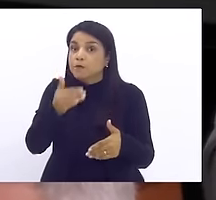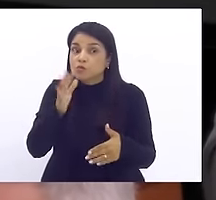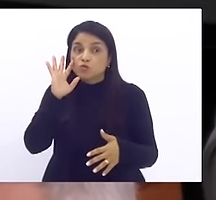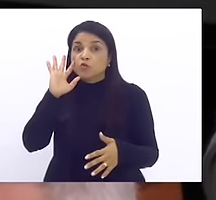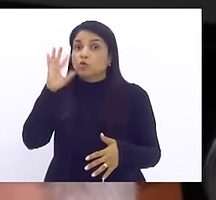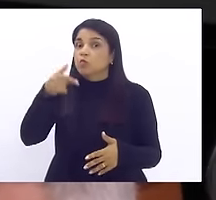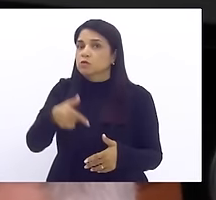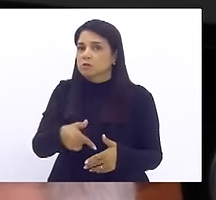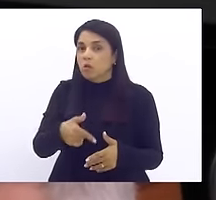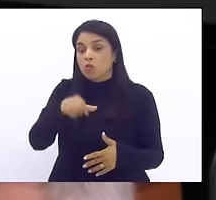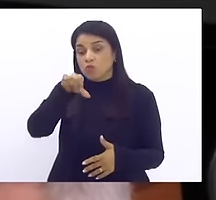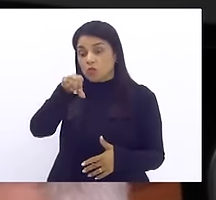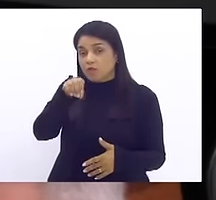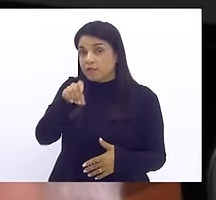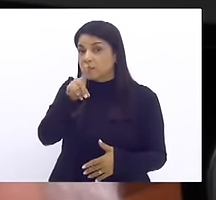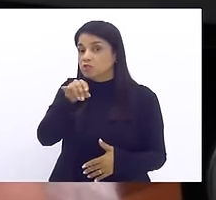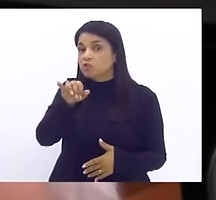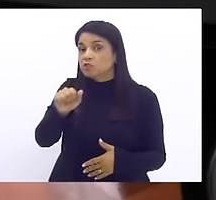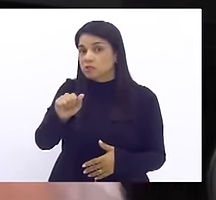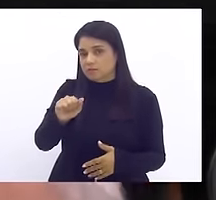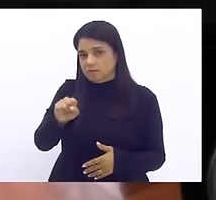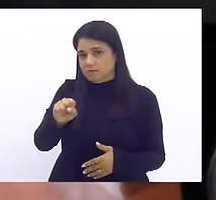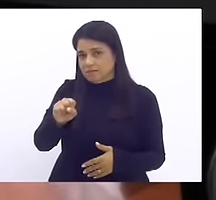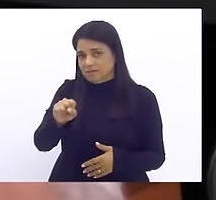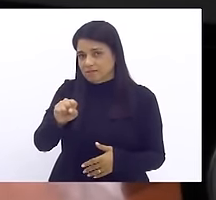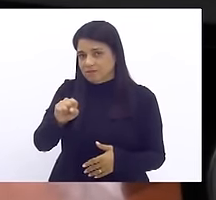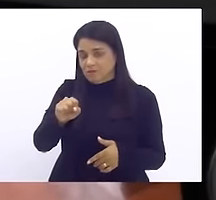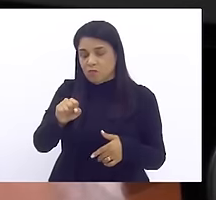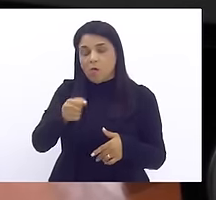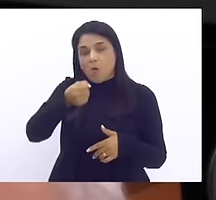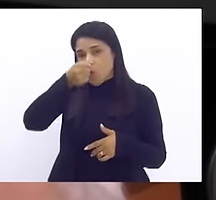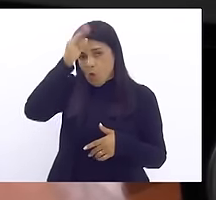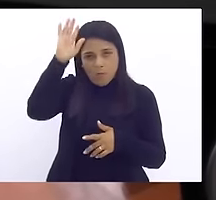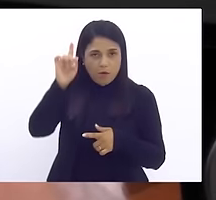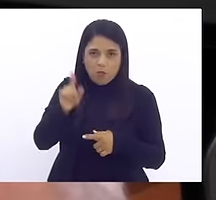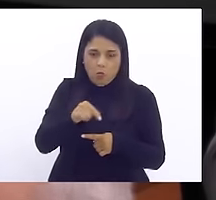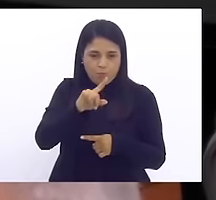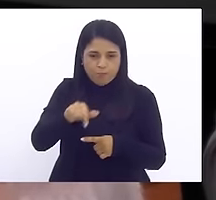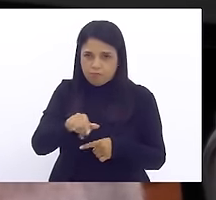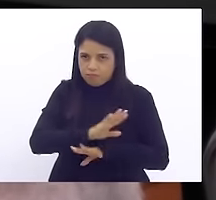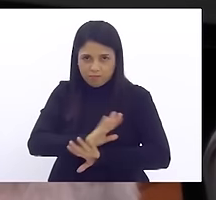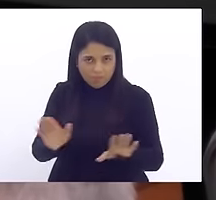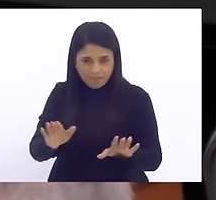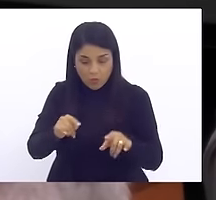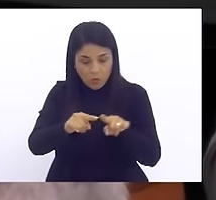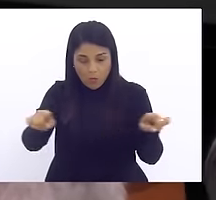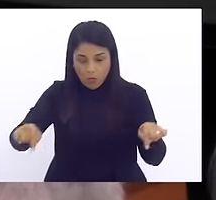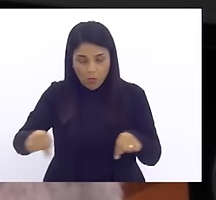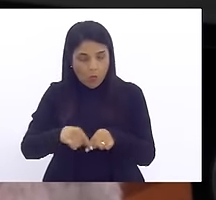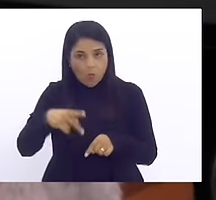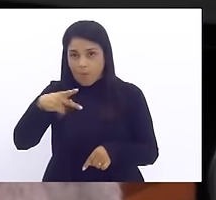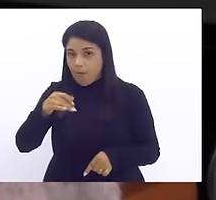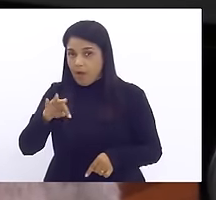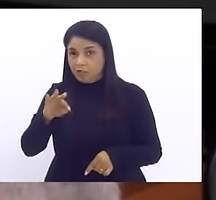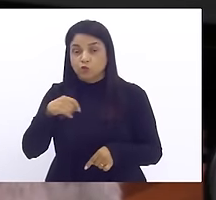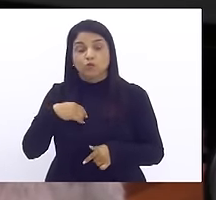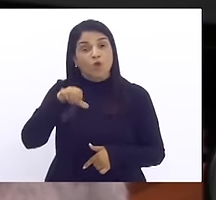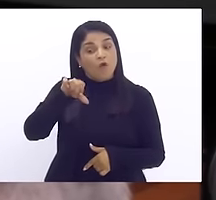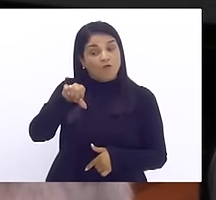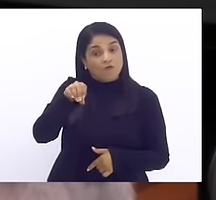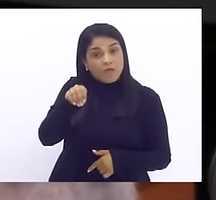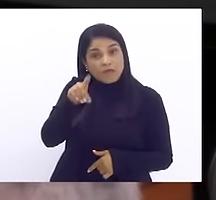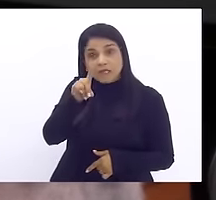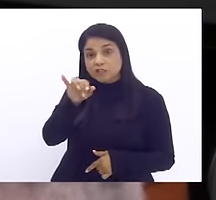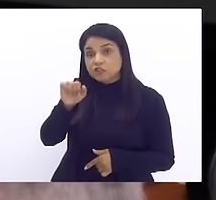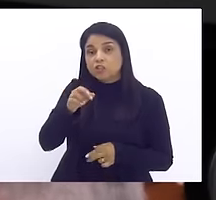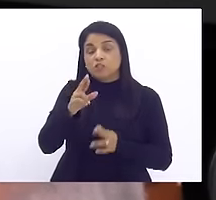a solução E aí são 90 dias o bombeiro não interditou o pátio o dentro não interditou o bombeiro deu 90 dias para